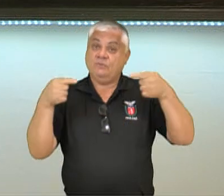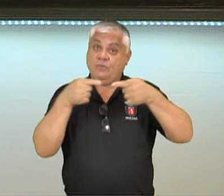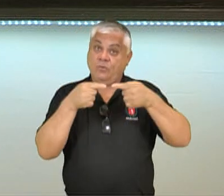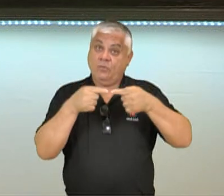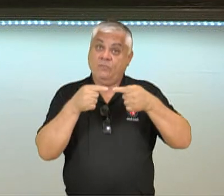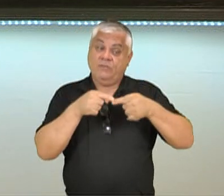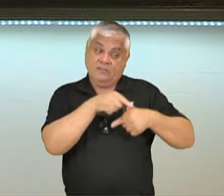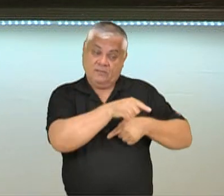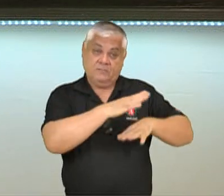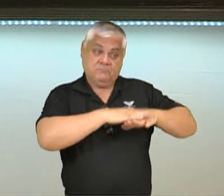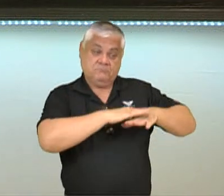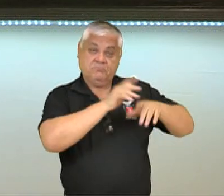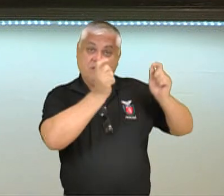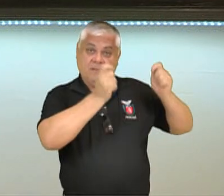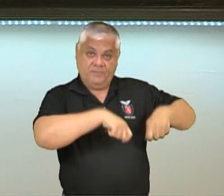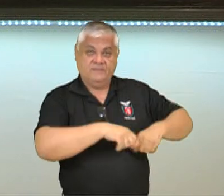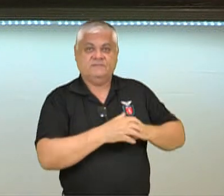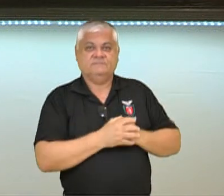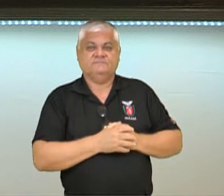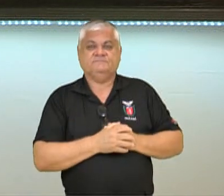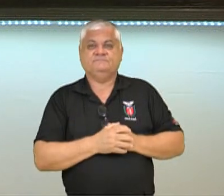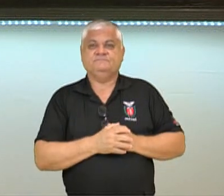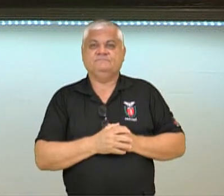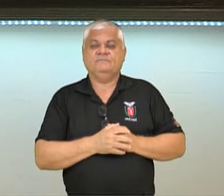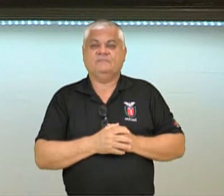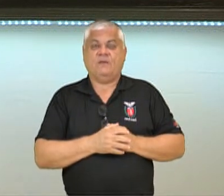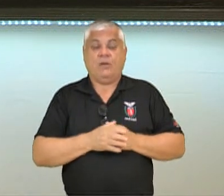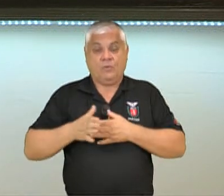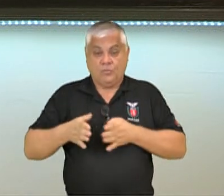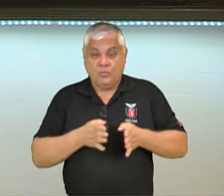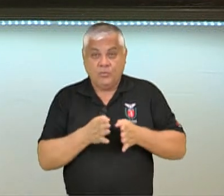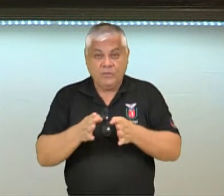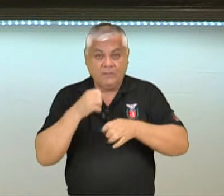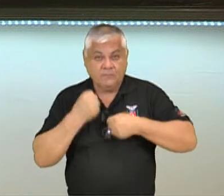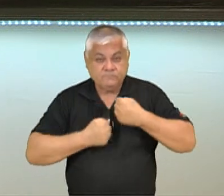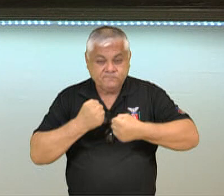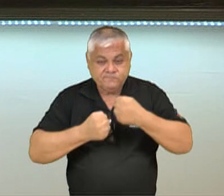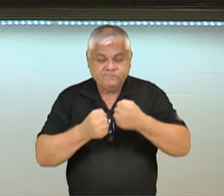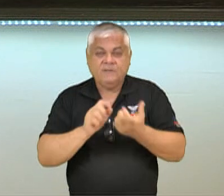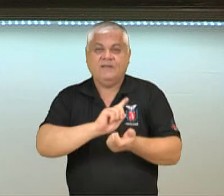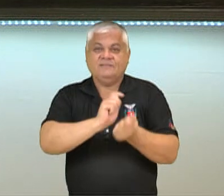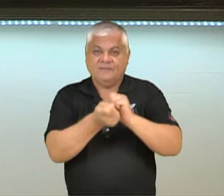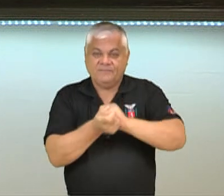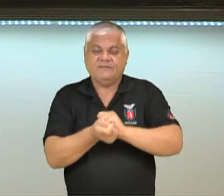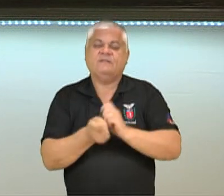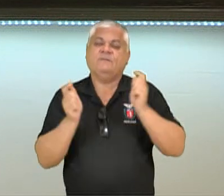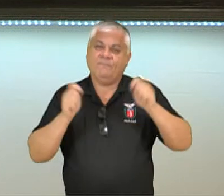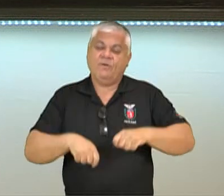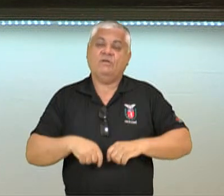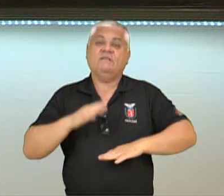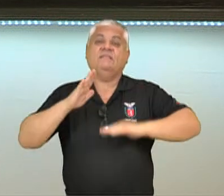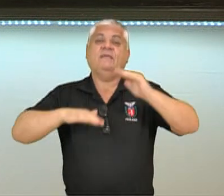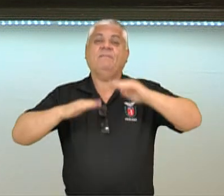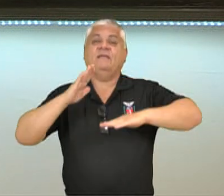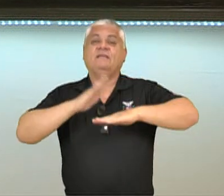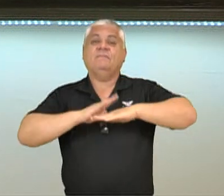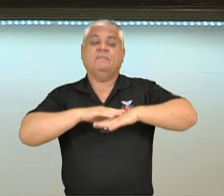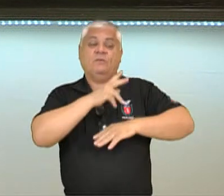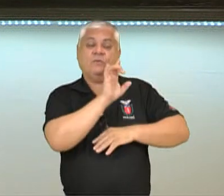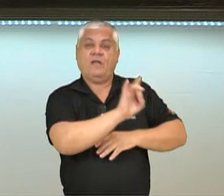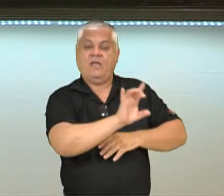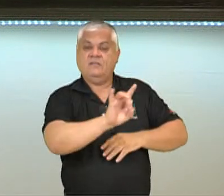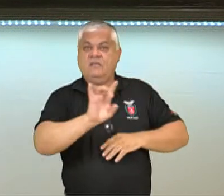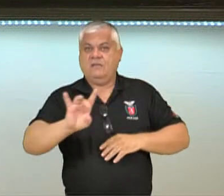suas capacidades. Então, a corrida de orientação ela pode ser adaptada de acordo com a capacidade